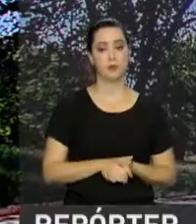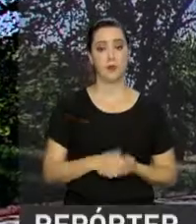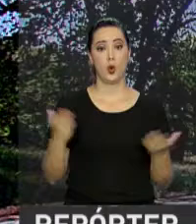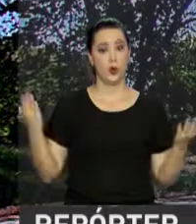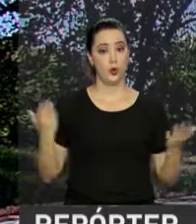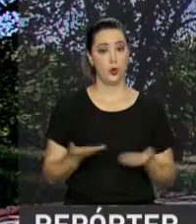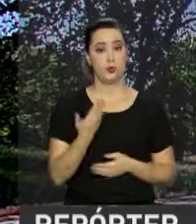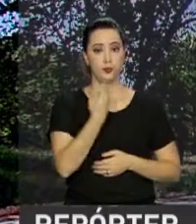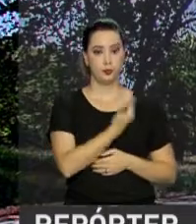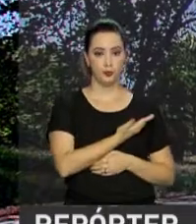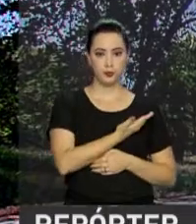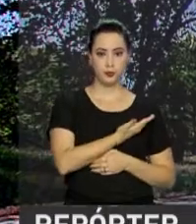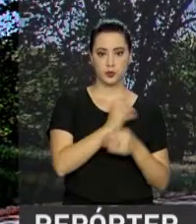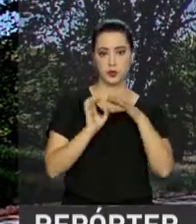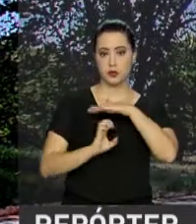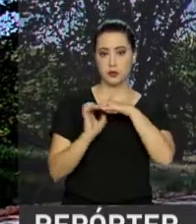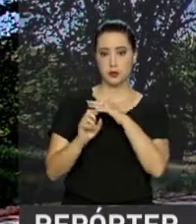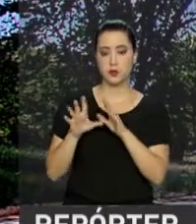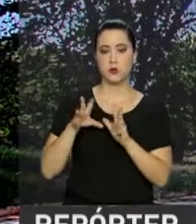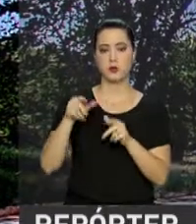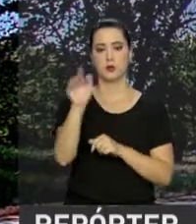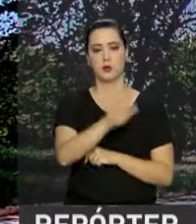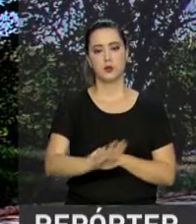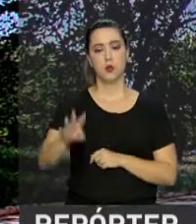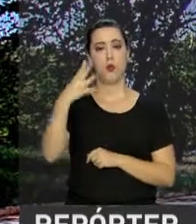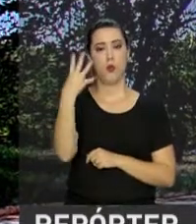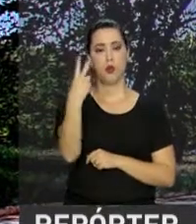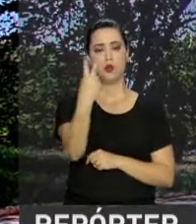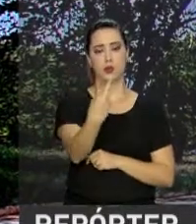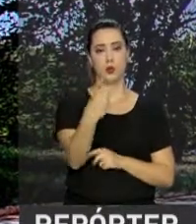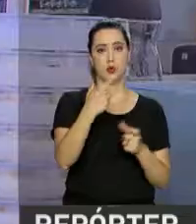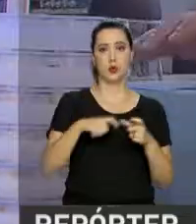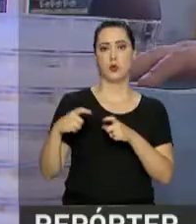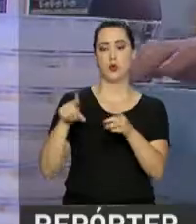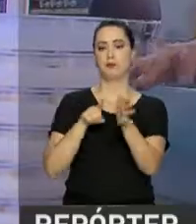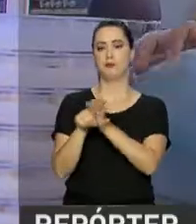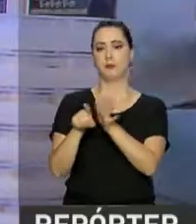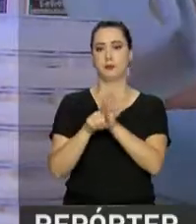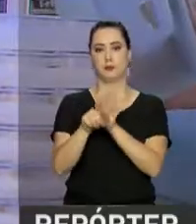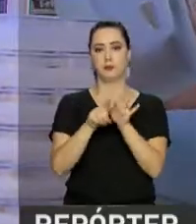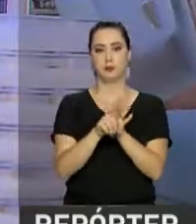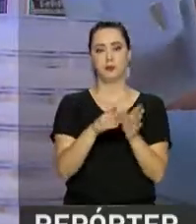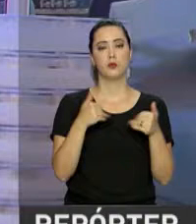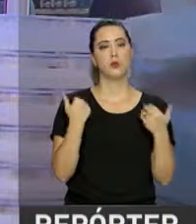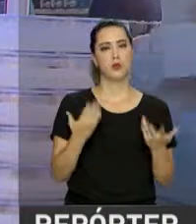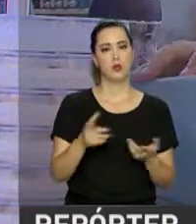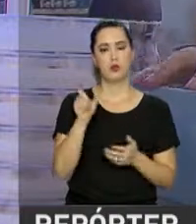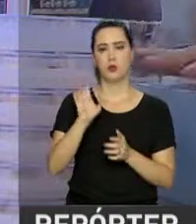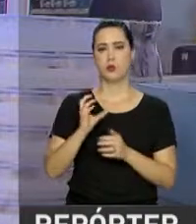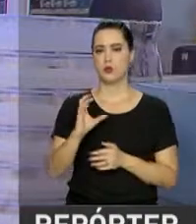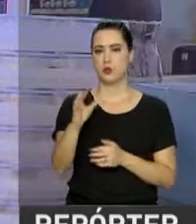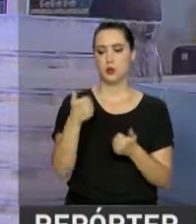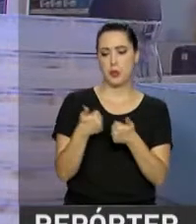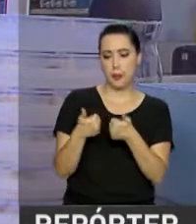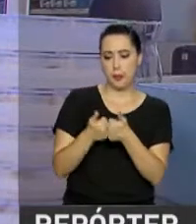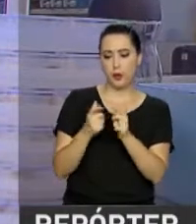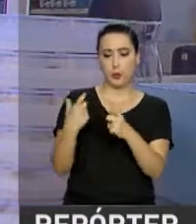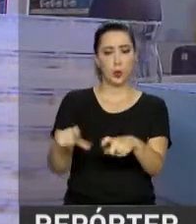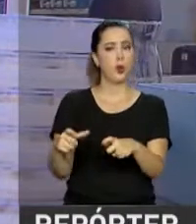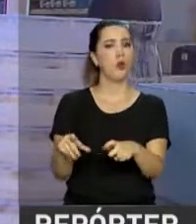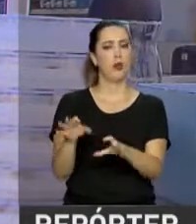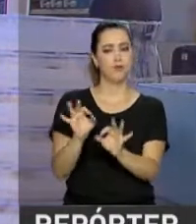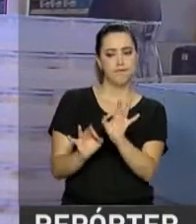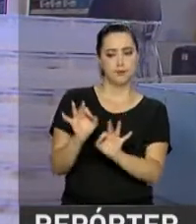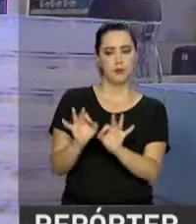atualmente a empresa tem todo o país 42 unidades de pesquisa assim os cientistas ficam próximos aos produtores